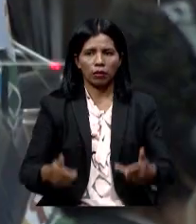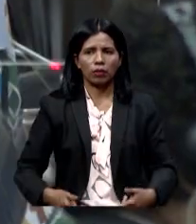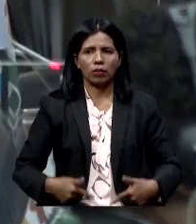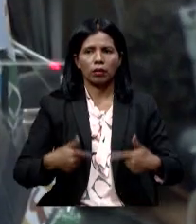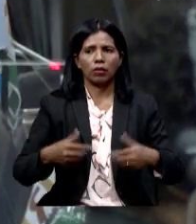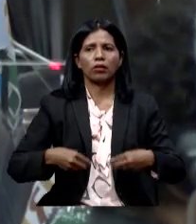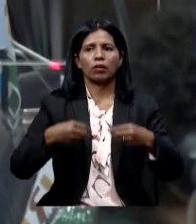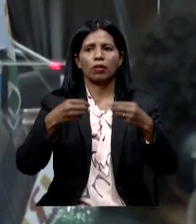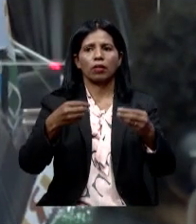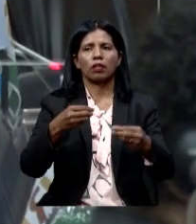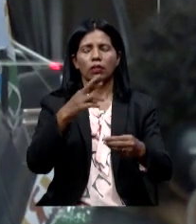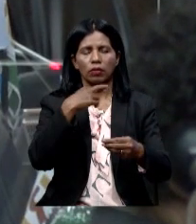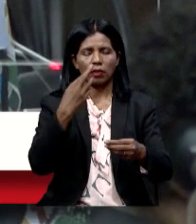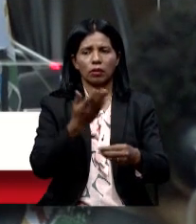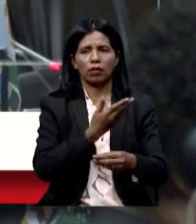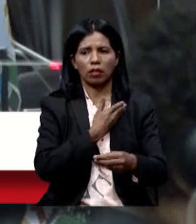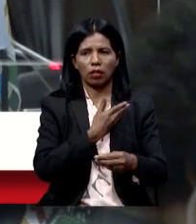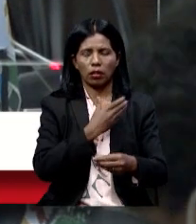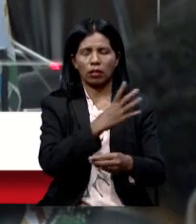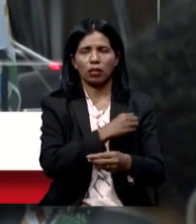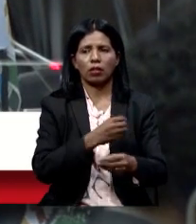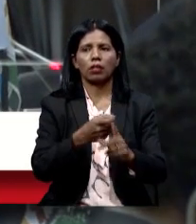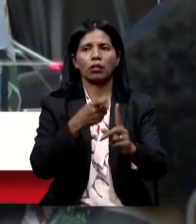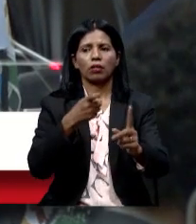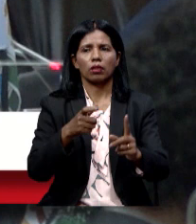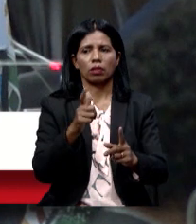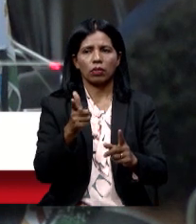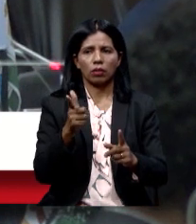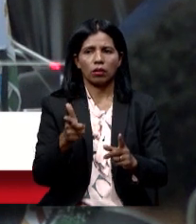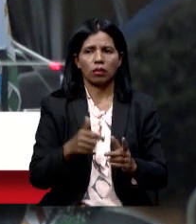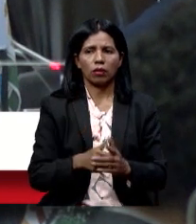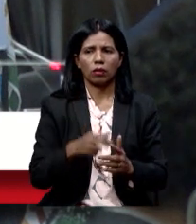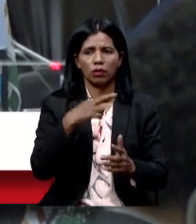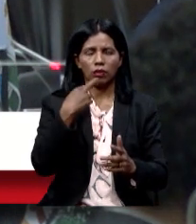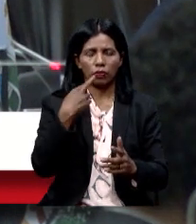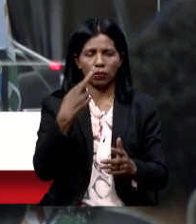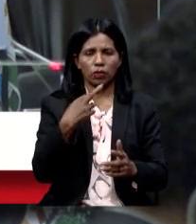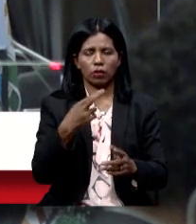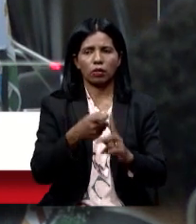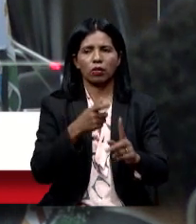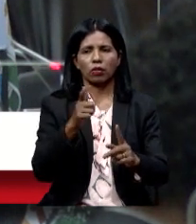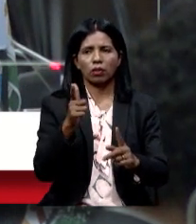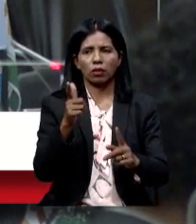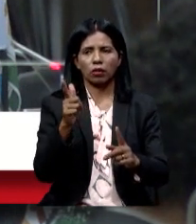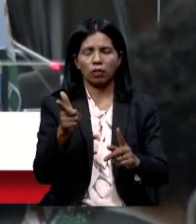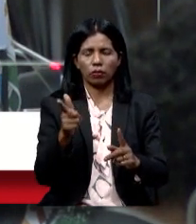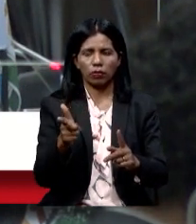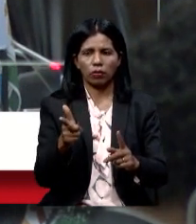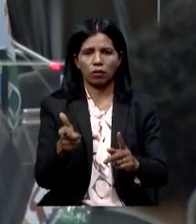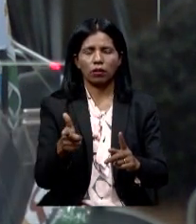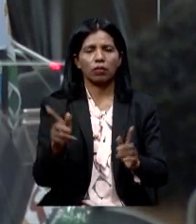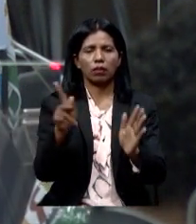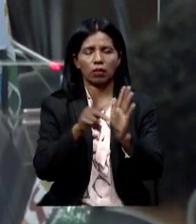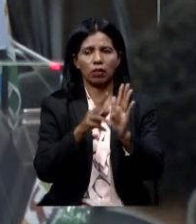fos ne folin sai makas de tebes husi 20 fos ne ba husi 20 kilogram